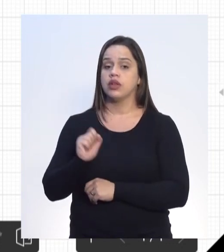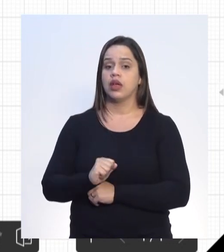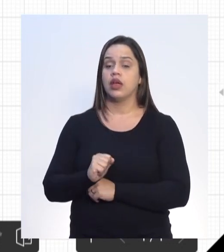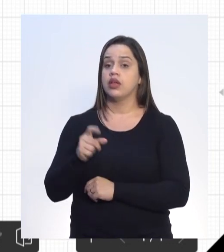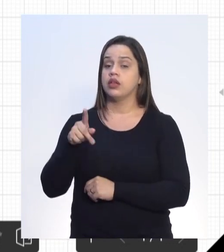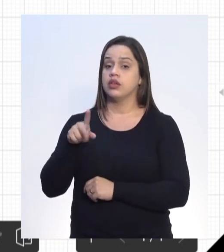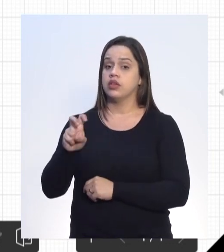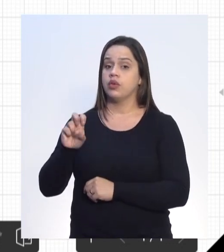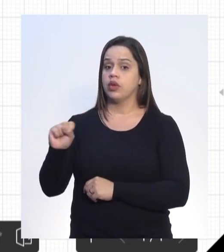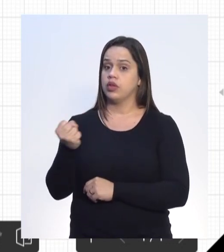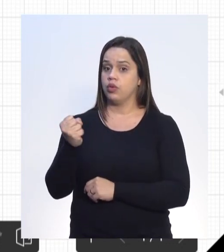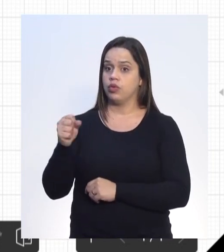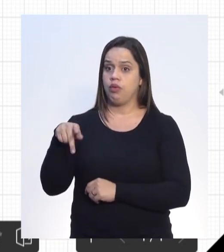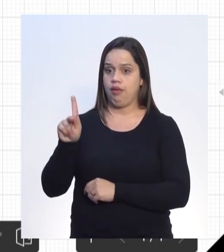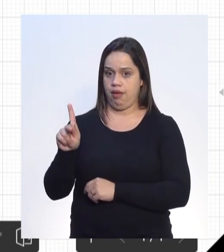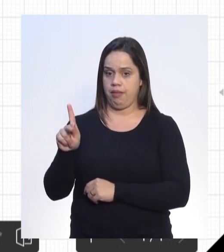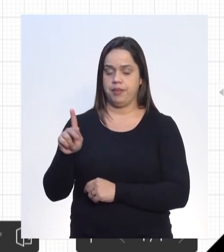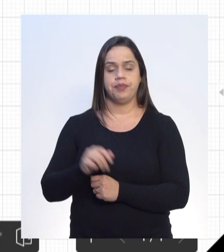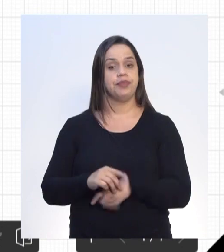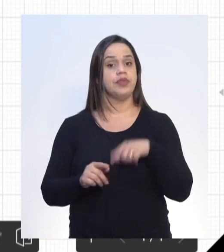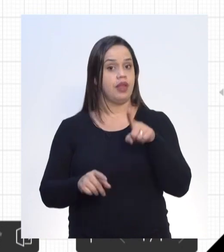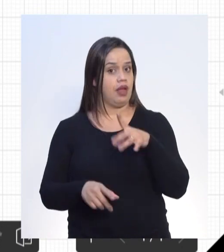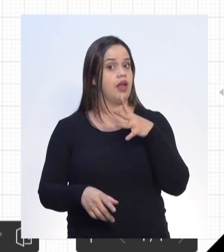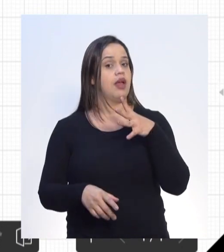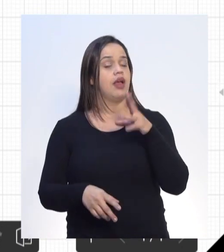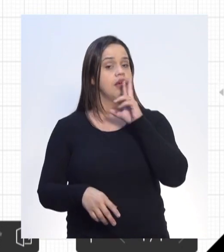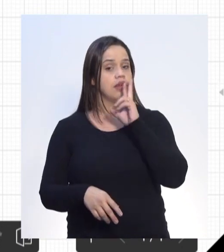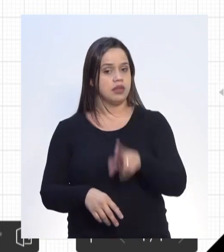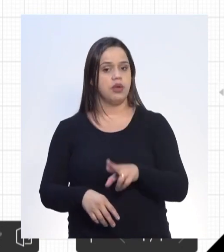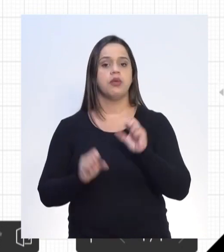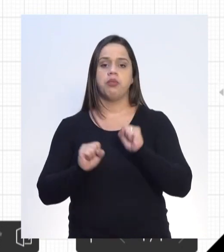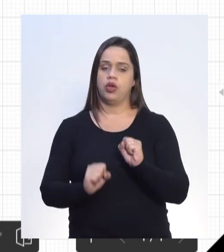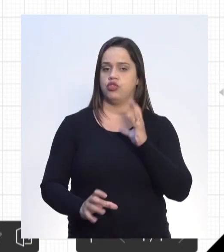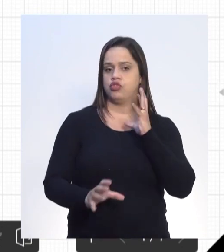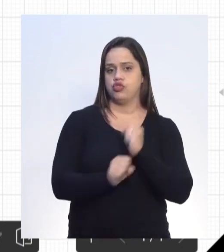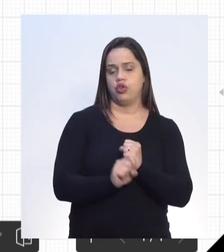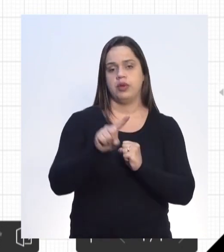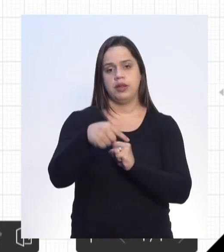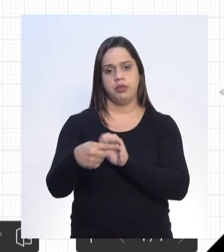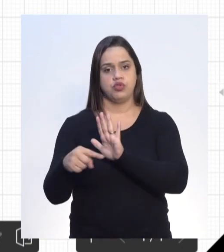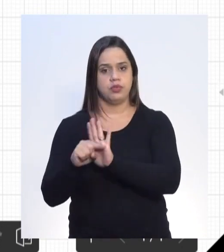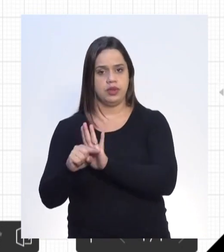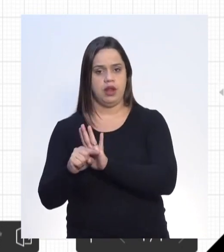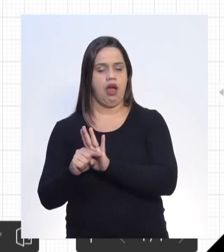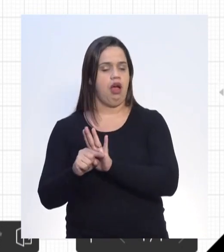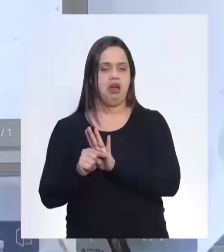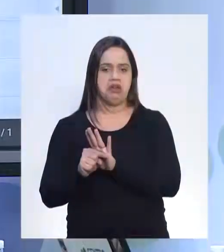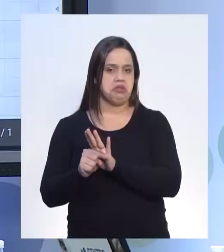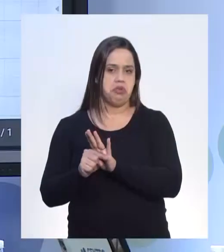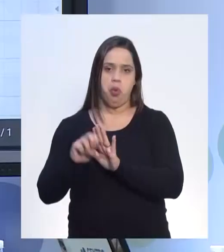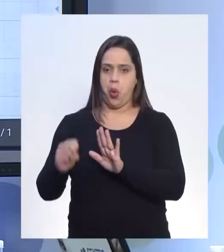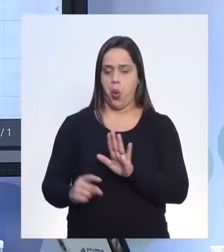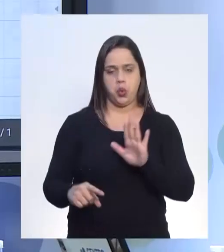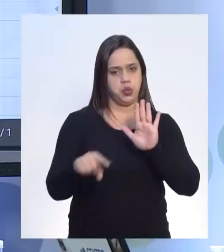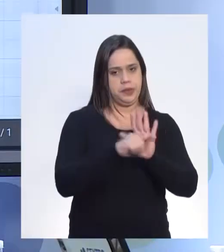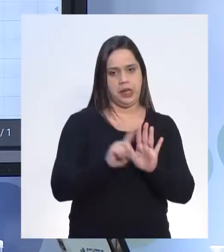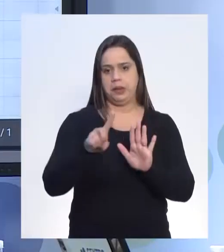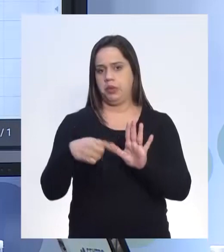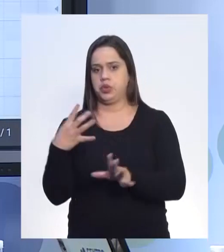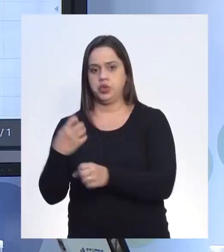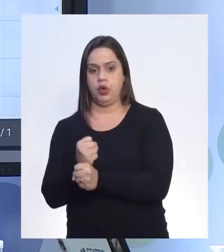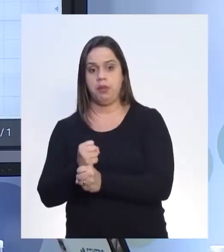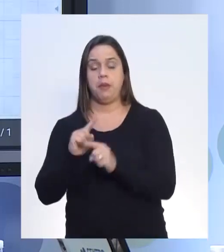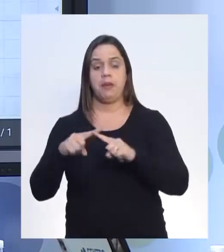58k, é essa a resposta, tá? Pode somar e depois subtrair, enfim, a ordem aí não vai importar muito, desde que